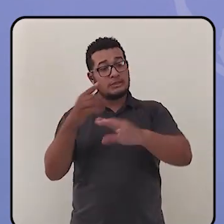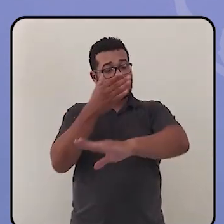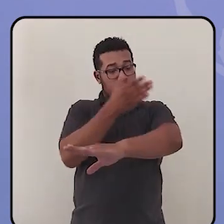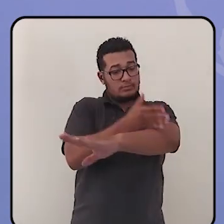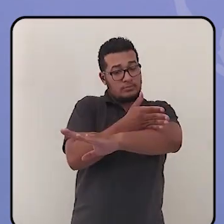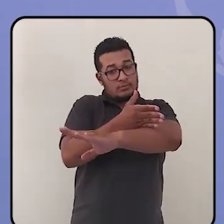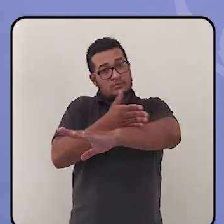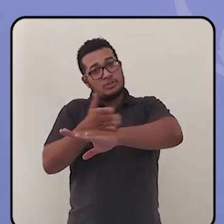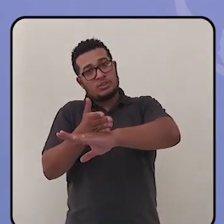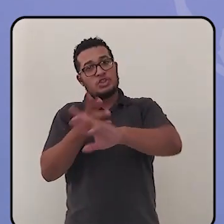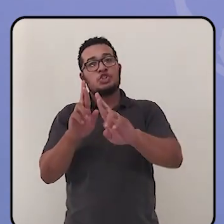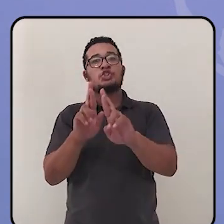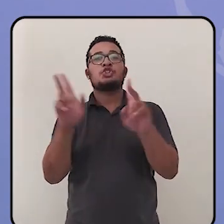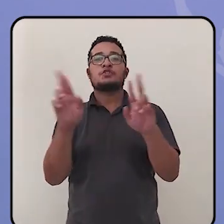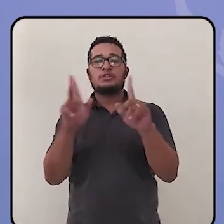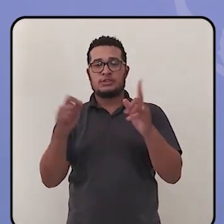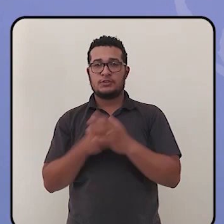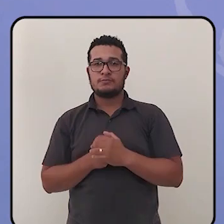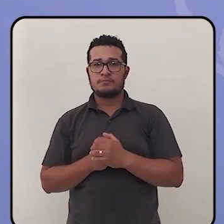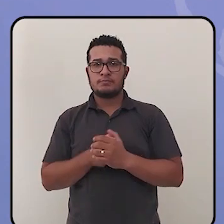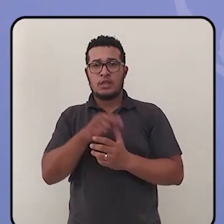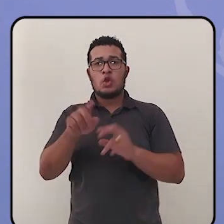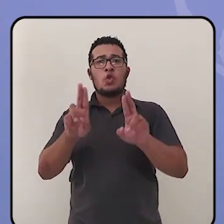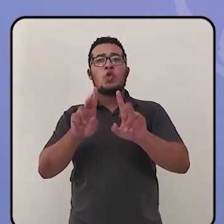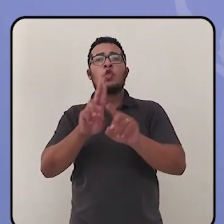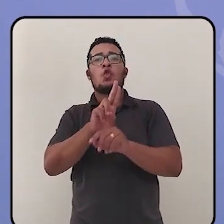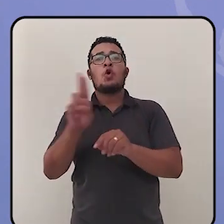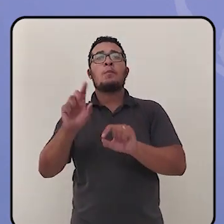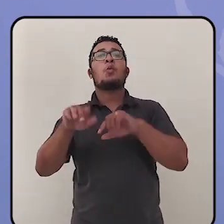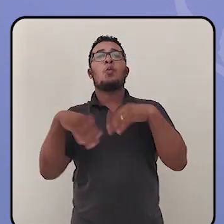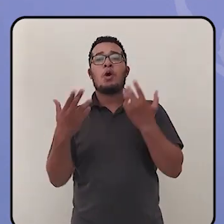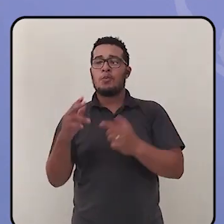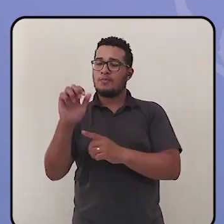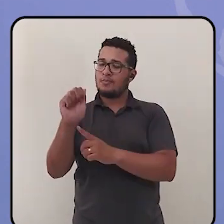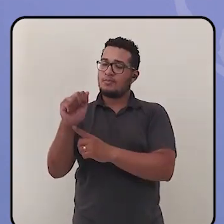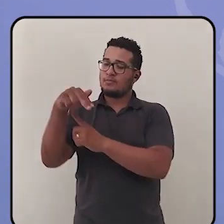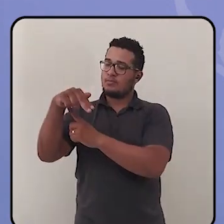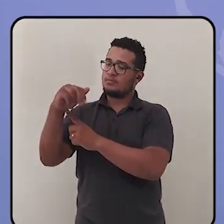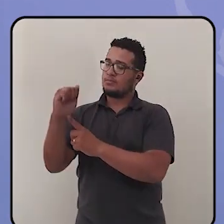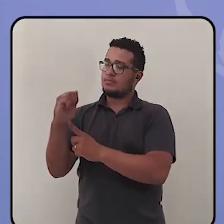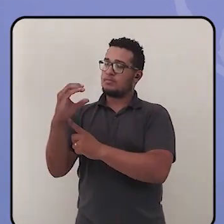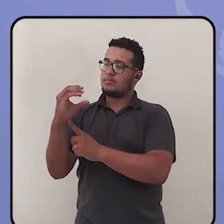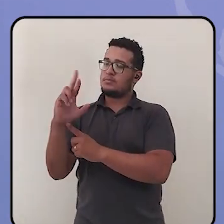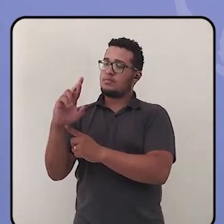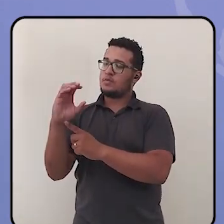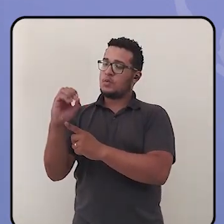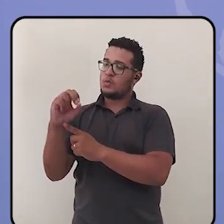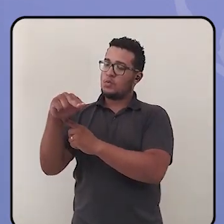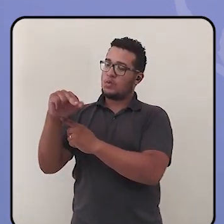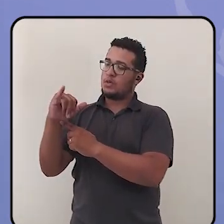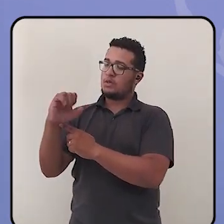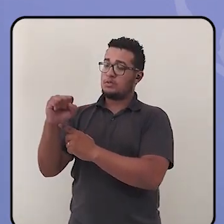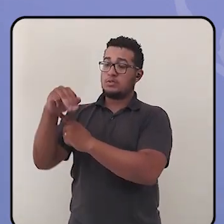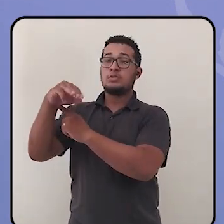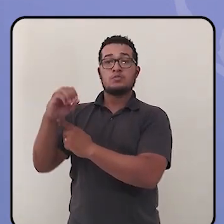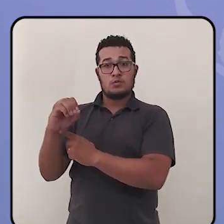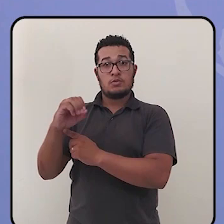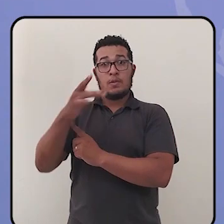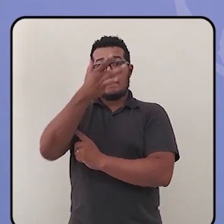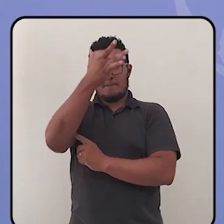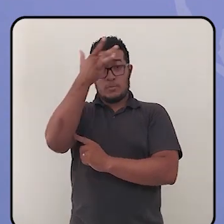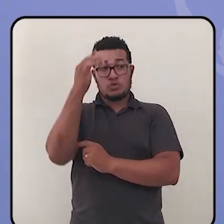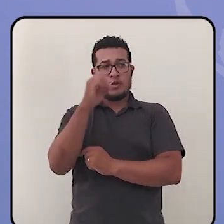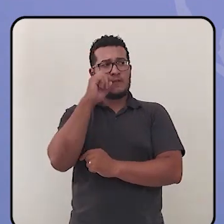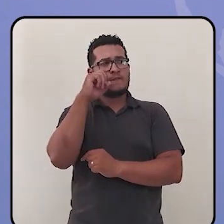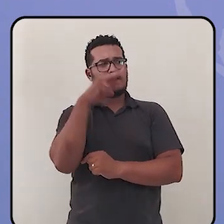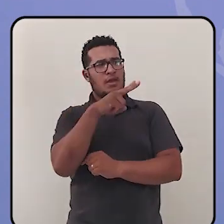período da idade moderna o nome disso é anacronismo as pessoas que olha o passado com a